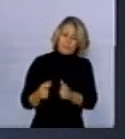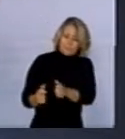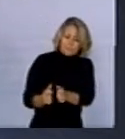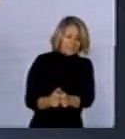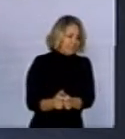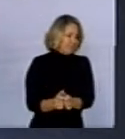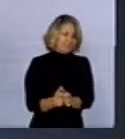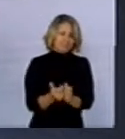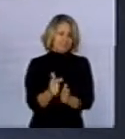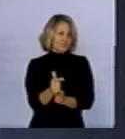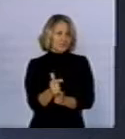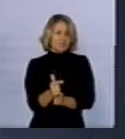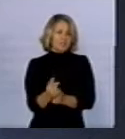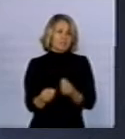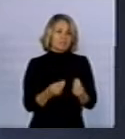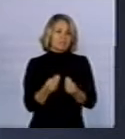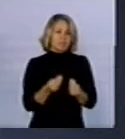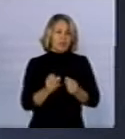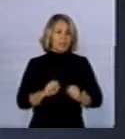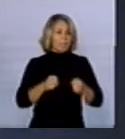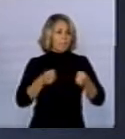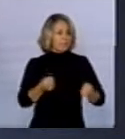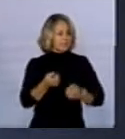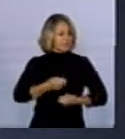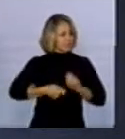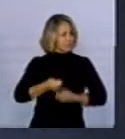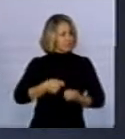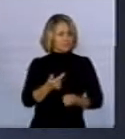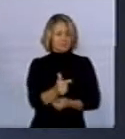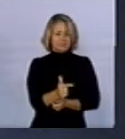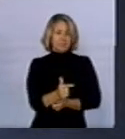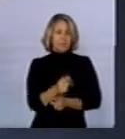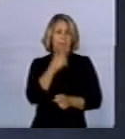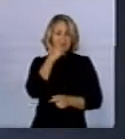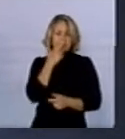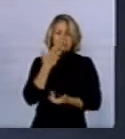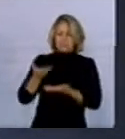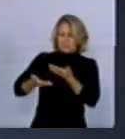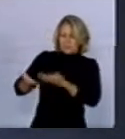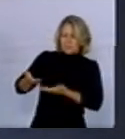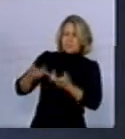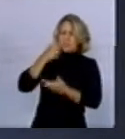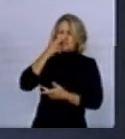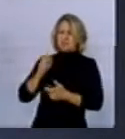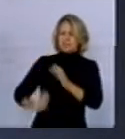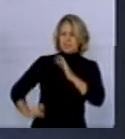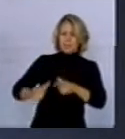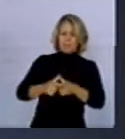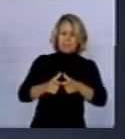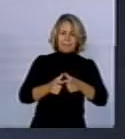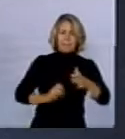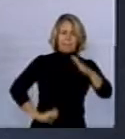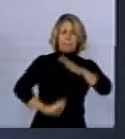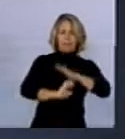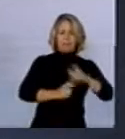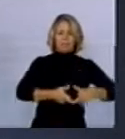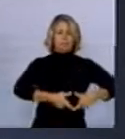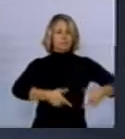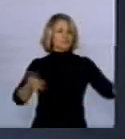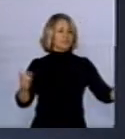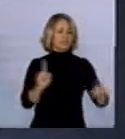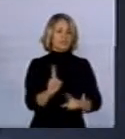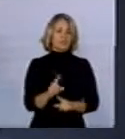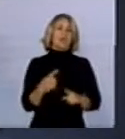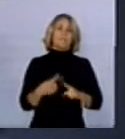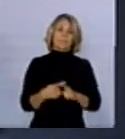nós não temos também todo esse poder econômico, nós estamos nos tratando como se nós fôssemos estas empresas, grandes grupos econômicos, porque